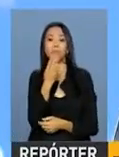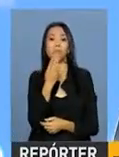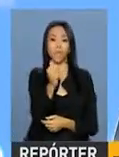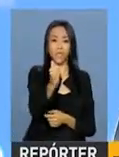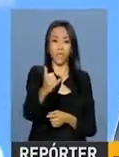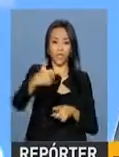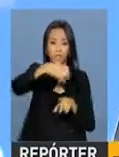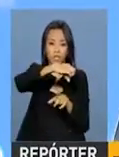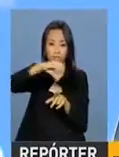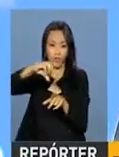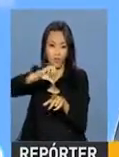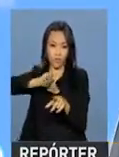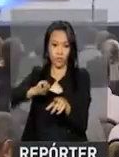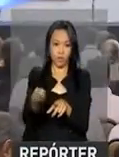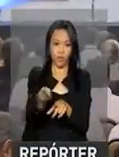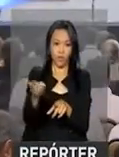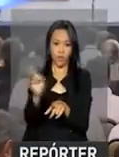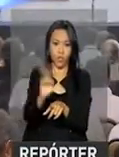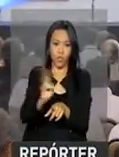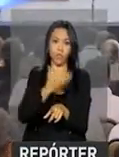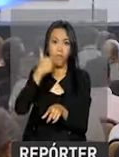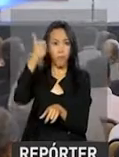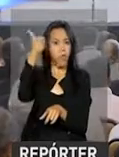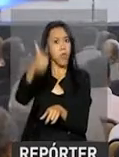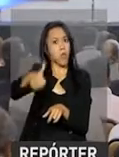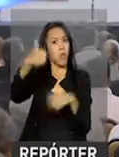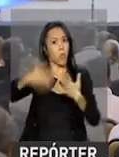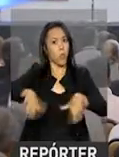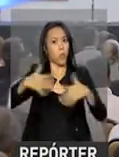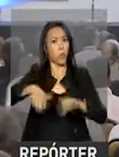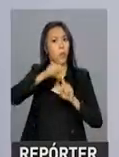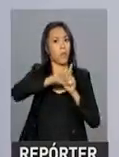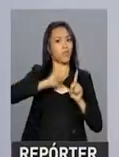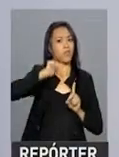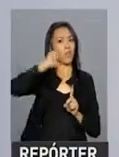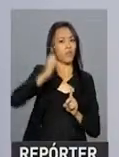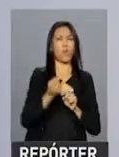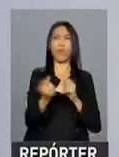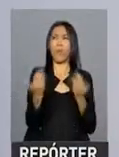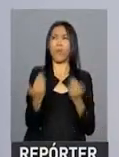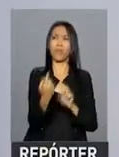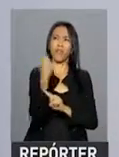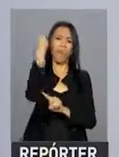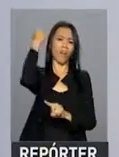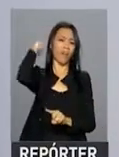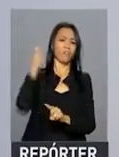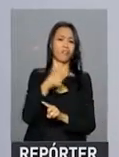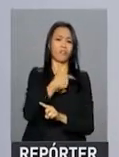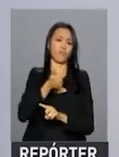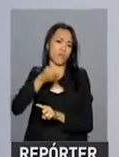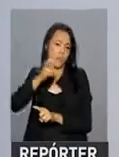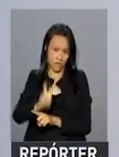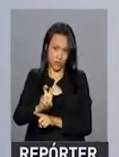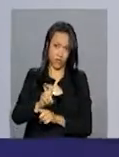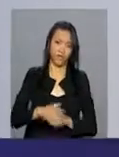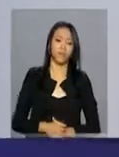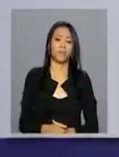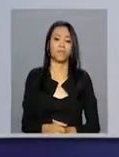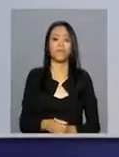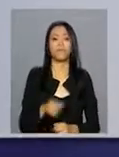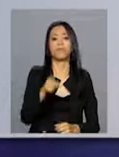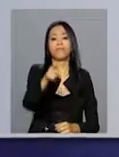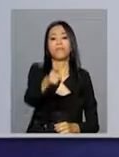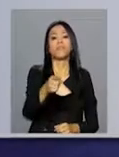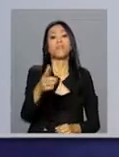900 milhões de reais melhor resultado para meses de abril desde 2015 vão proceder